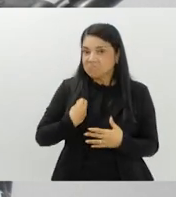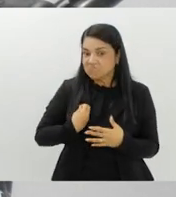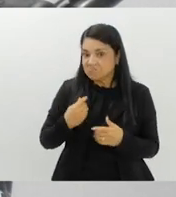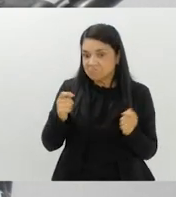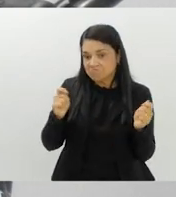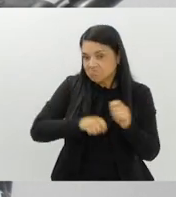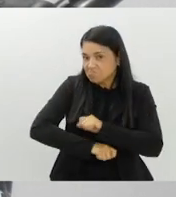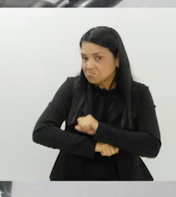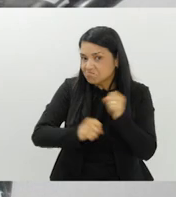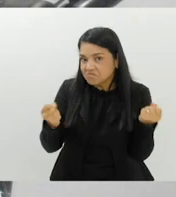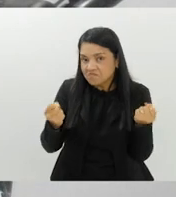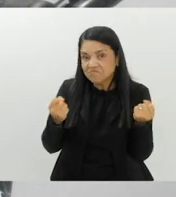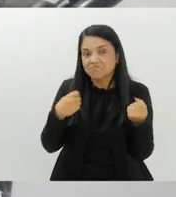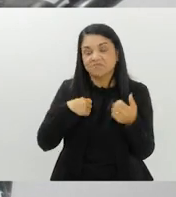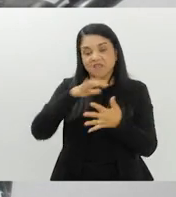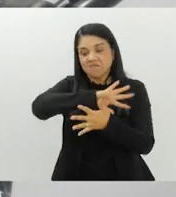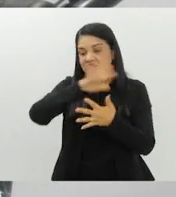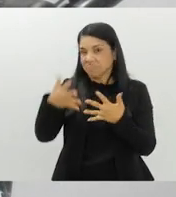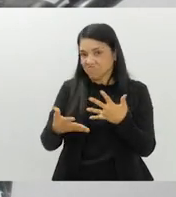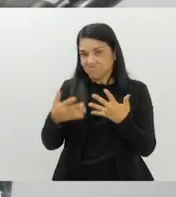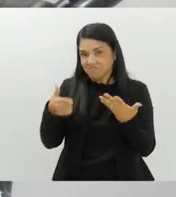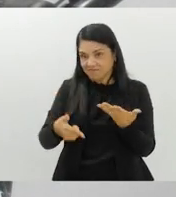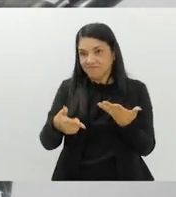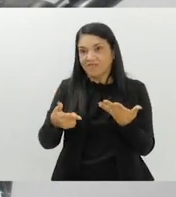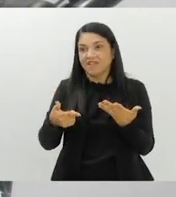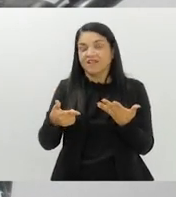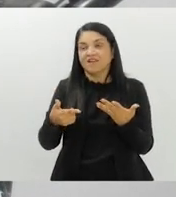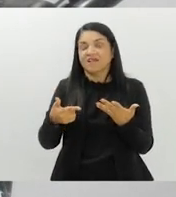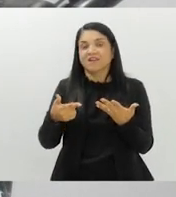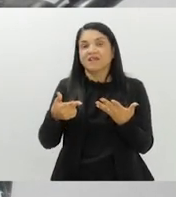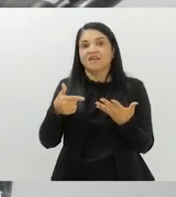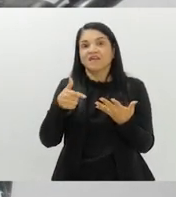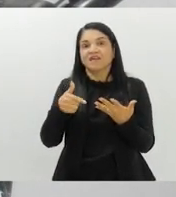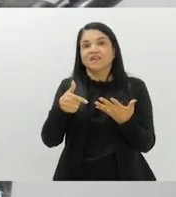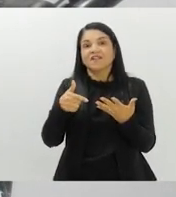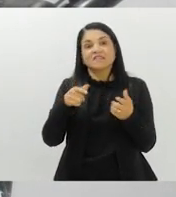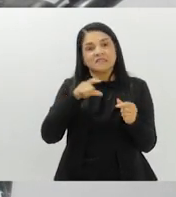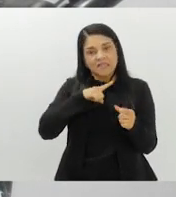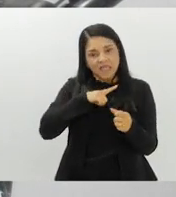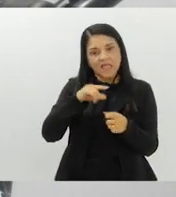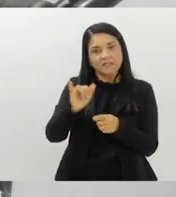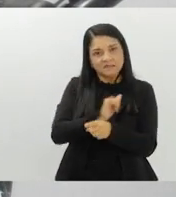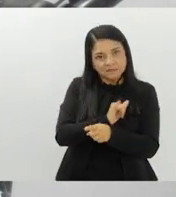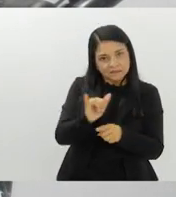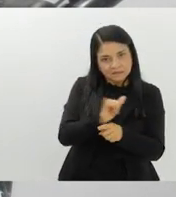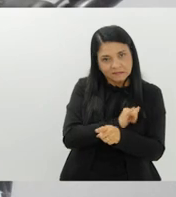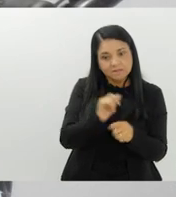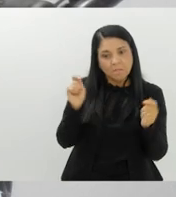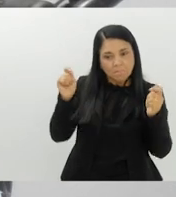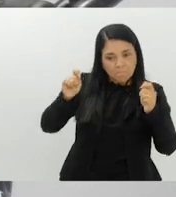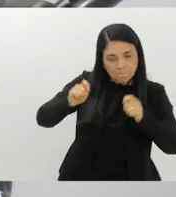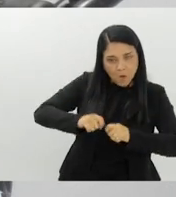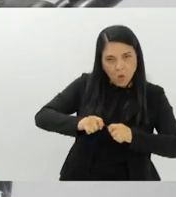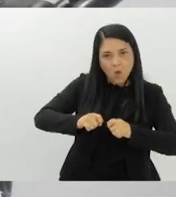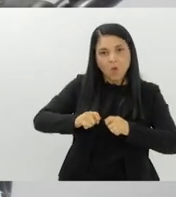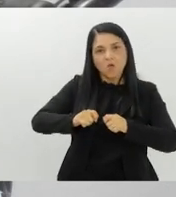da língua brasileira de sinais. Mas eu entendo que, assim, existem meios que podem ser, sim,